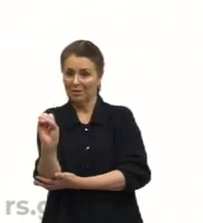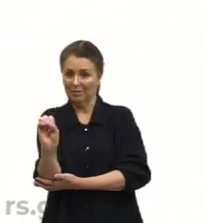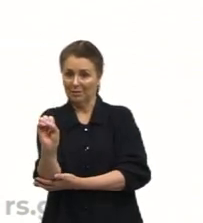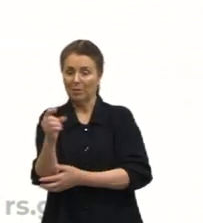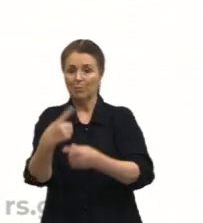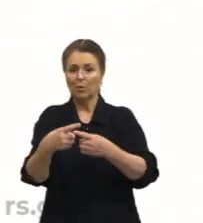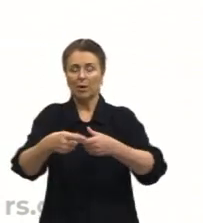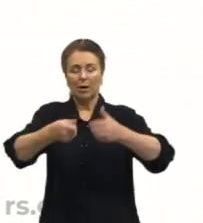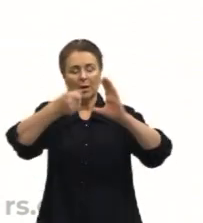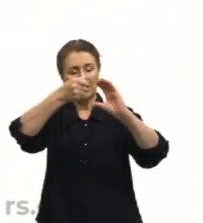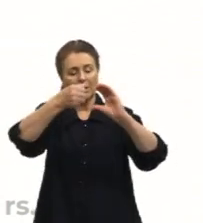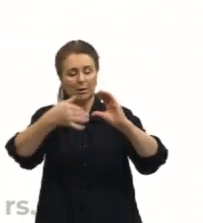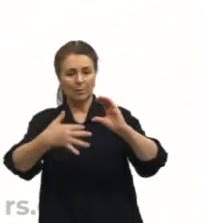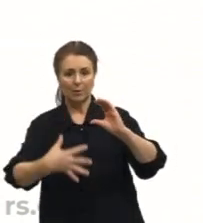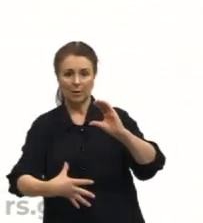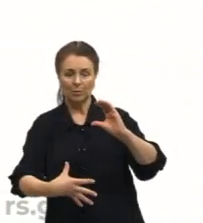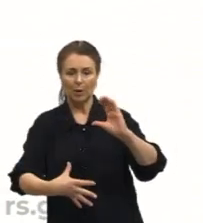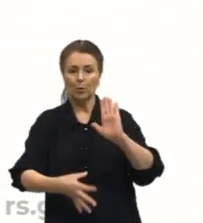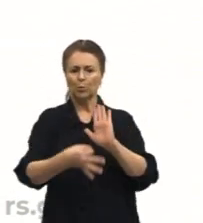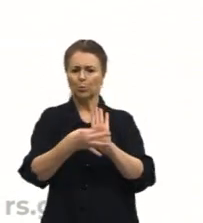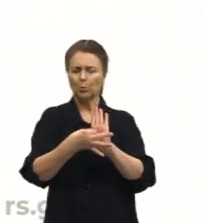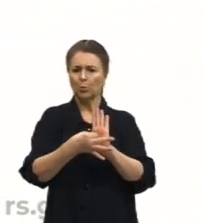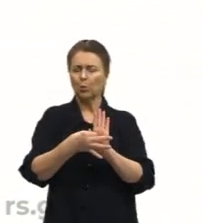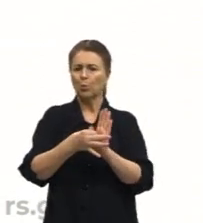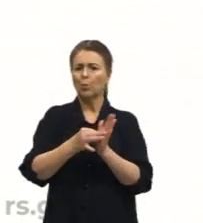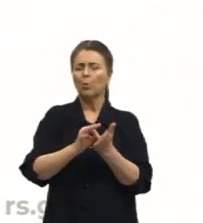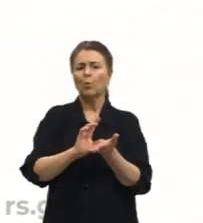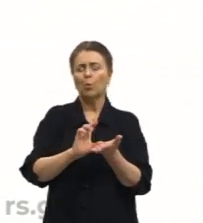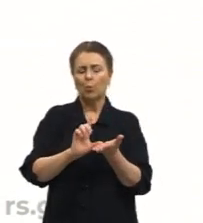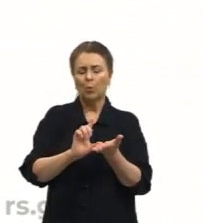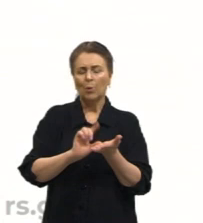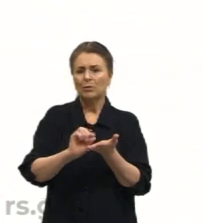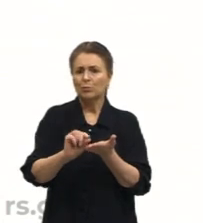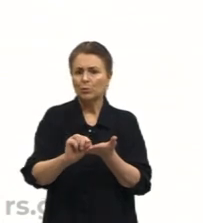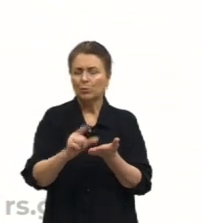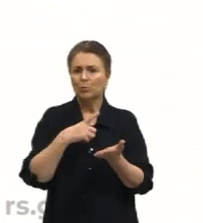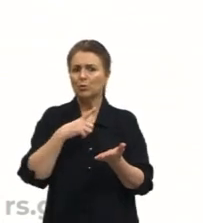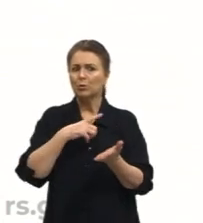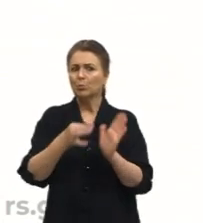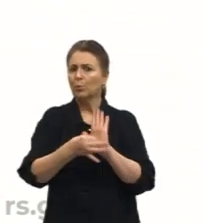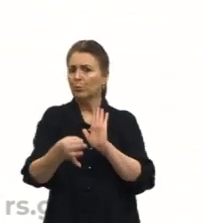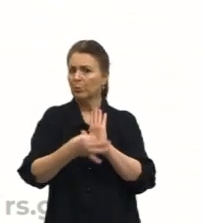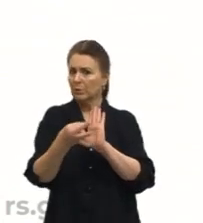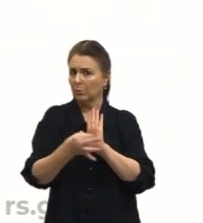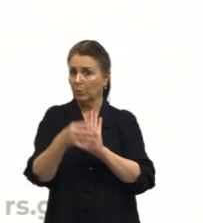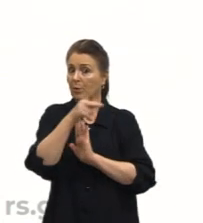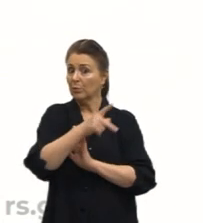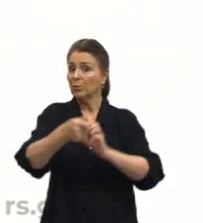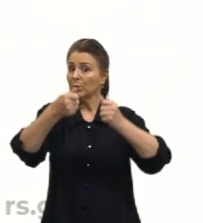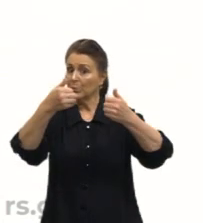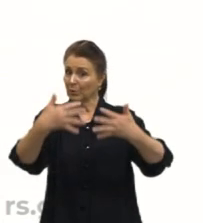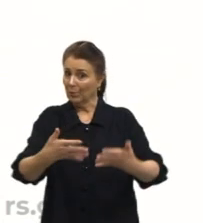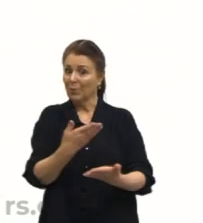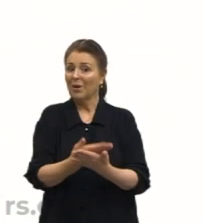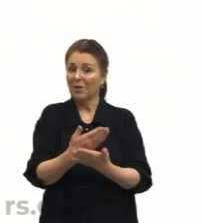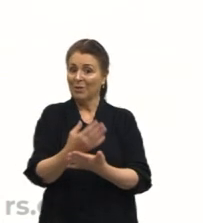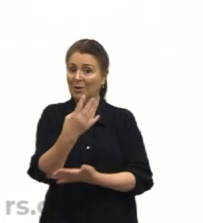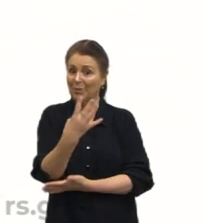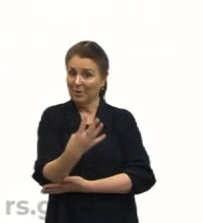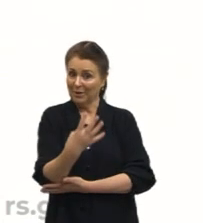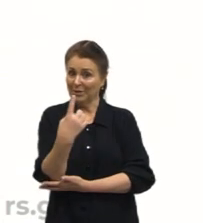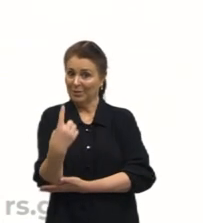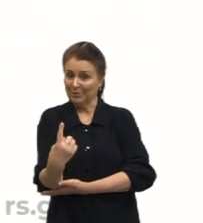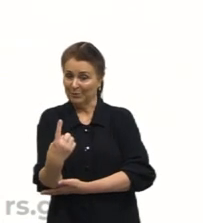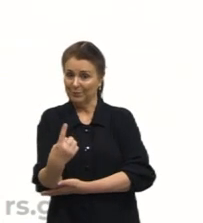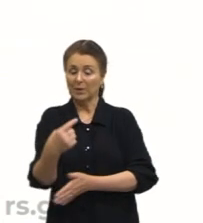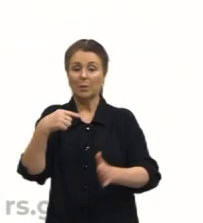as características de um artigo de opinião que é exatamente o que a gente trouxe da nossa aula 41 as que